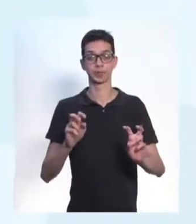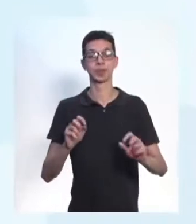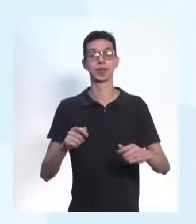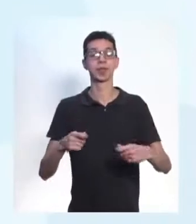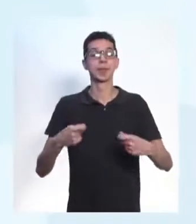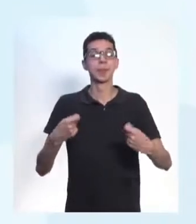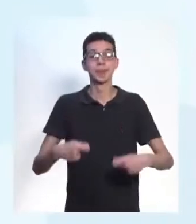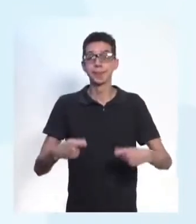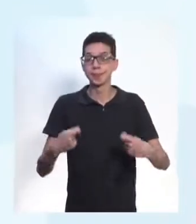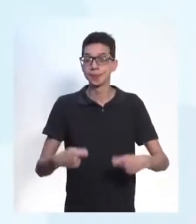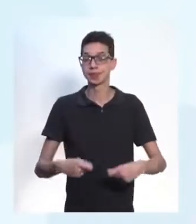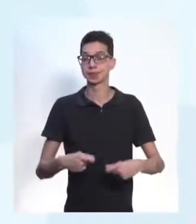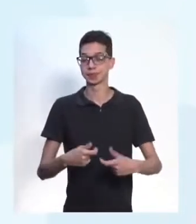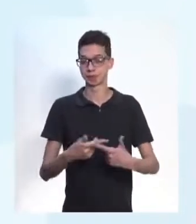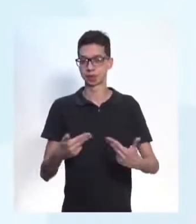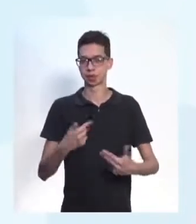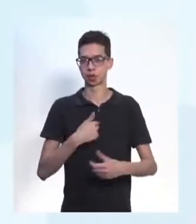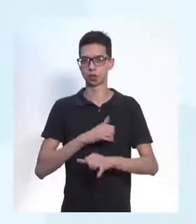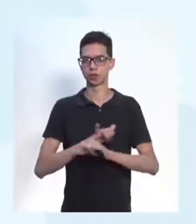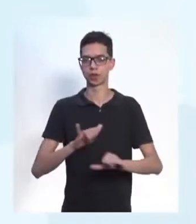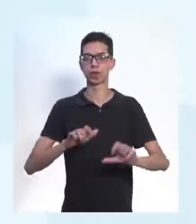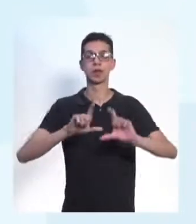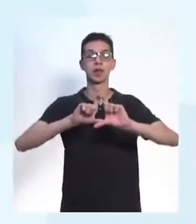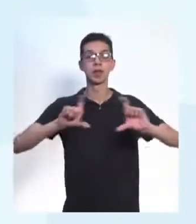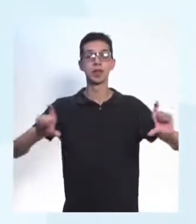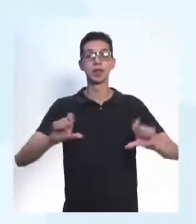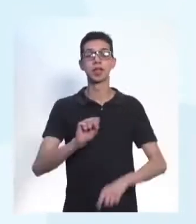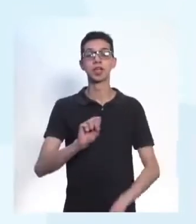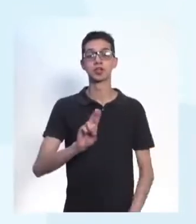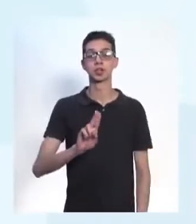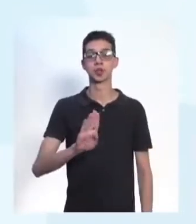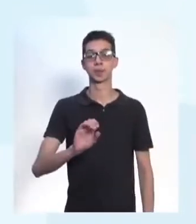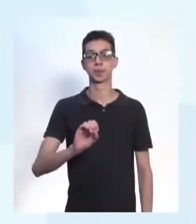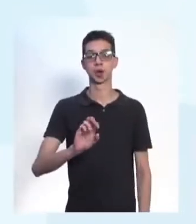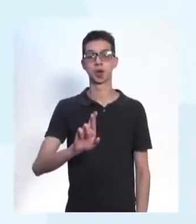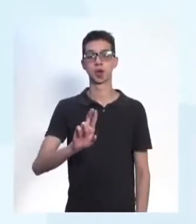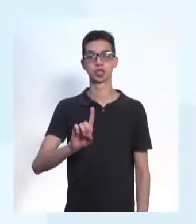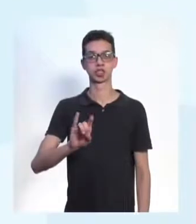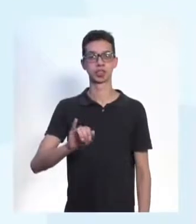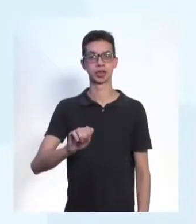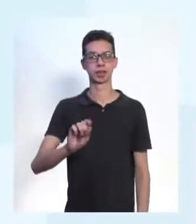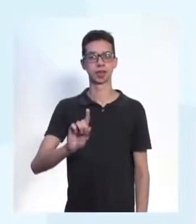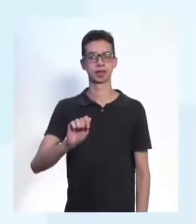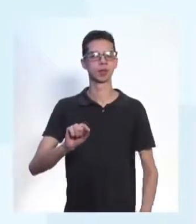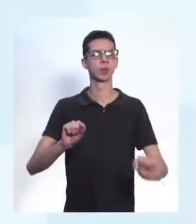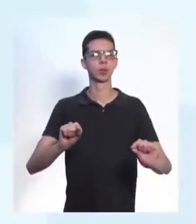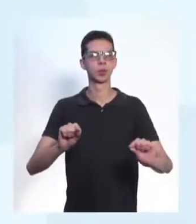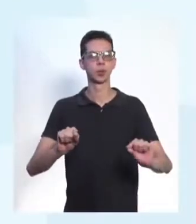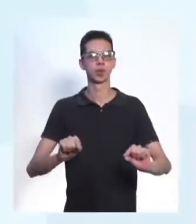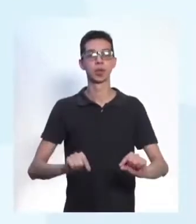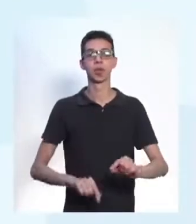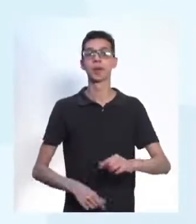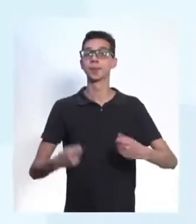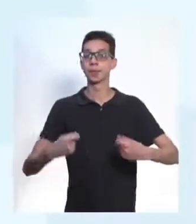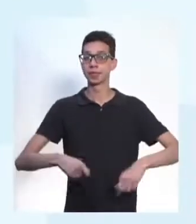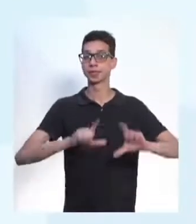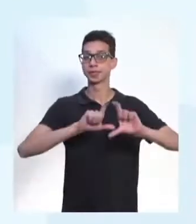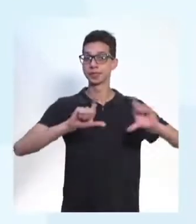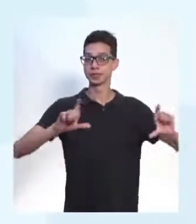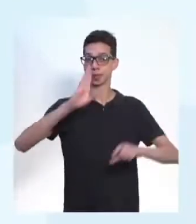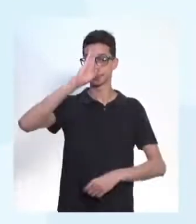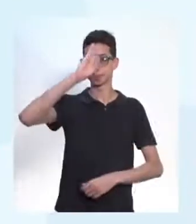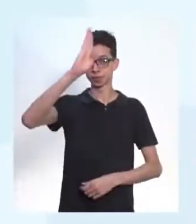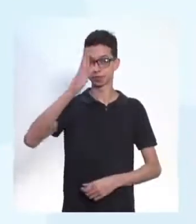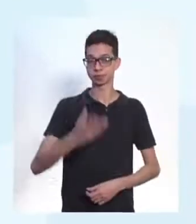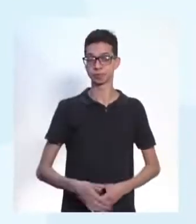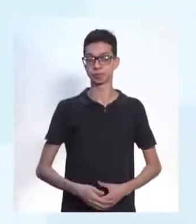dependência. Essa oração que eu digo que ela é subordinada, ela depende da principal. E ela exerce